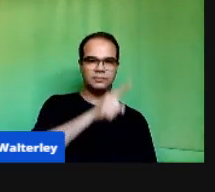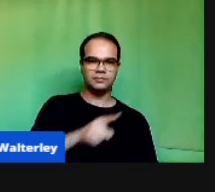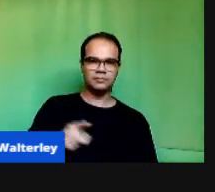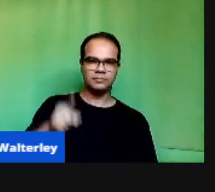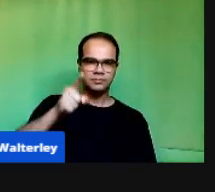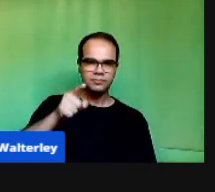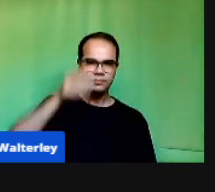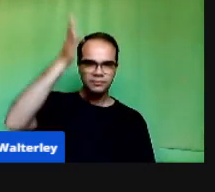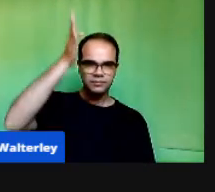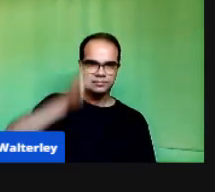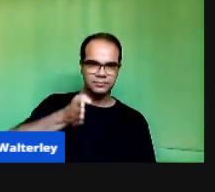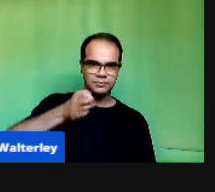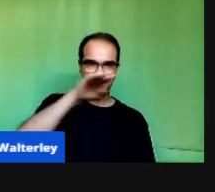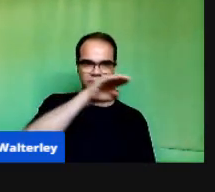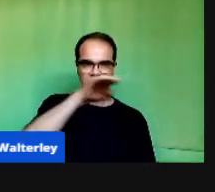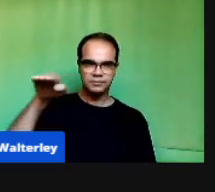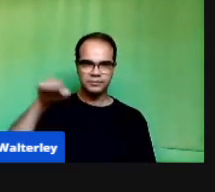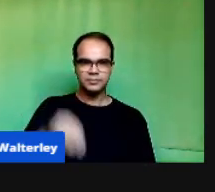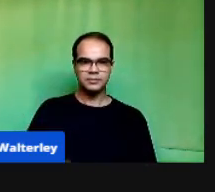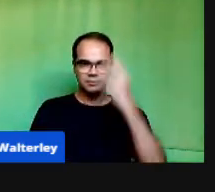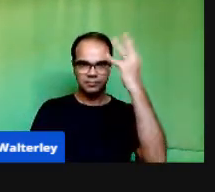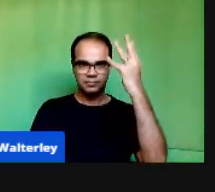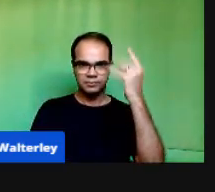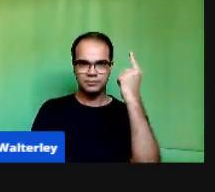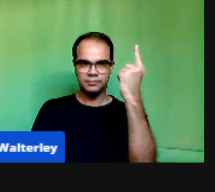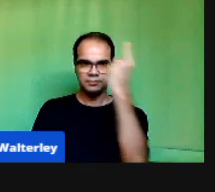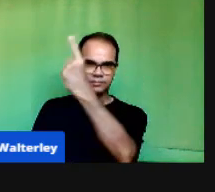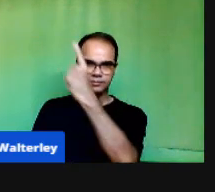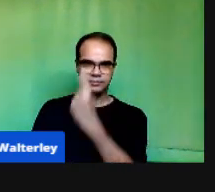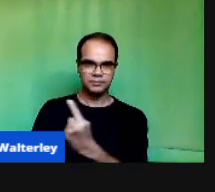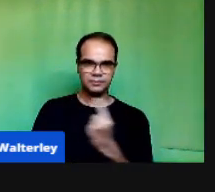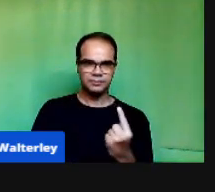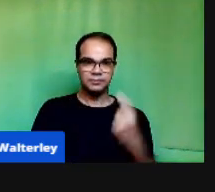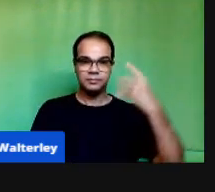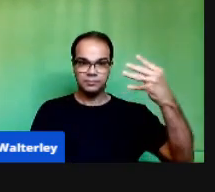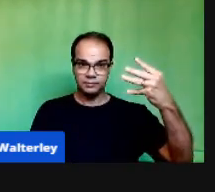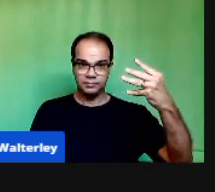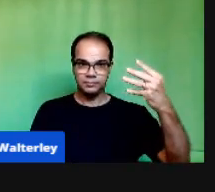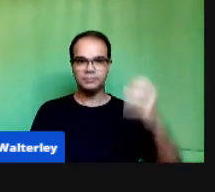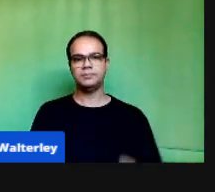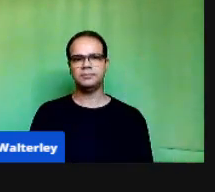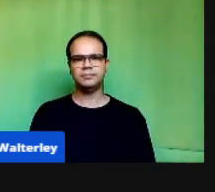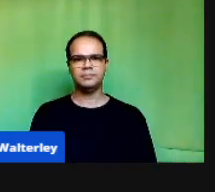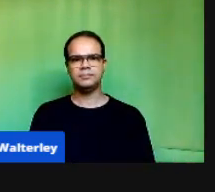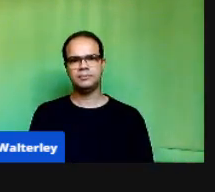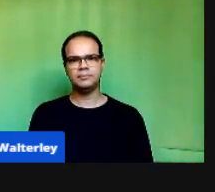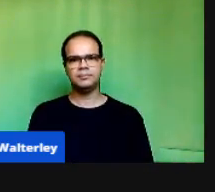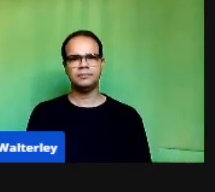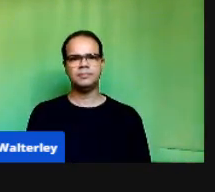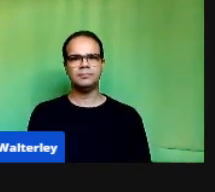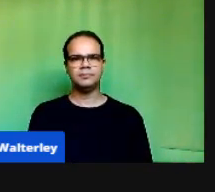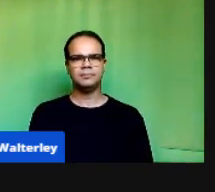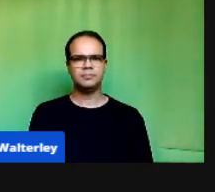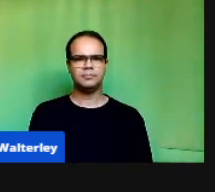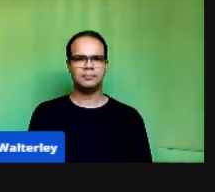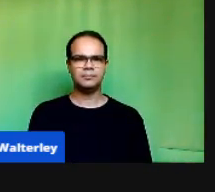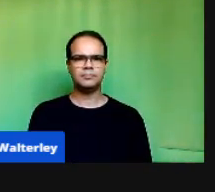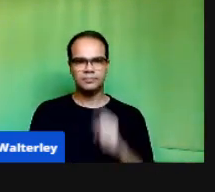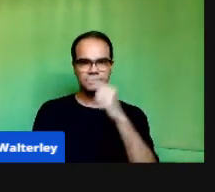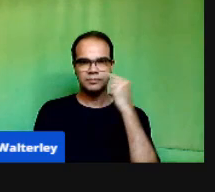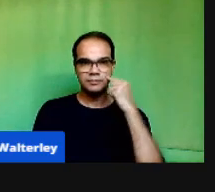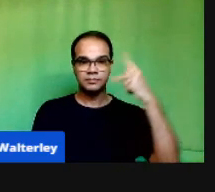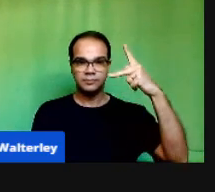4 quadrantes, acho que fica meio pleonasmo, né? São quadrantes, tá? Então, eu tenho ali o propósito, do lado superior,